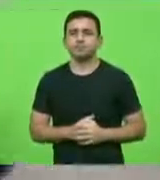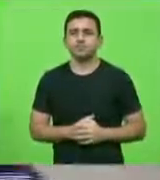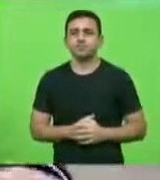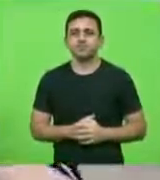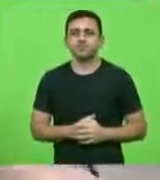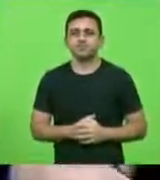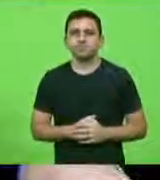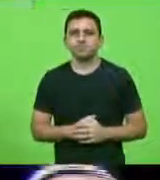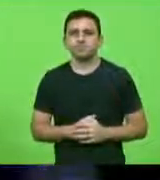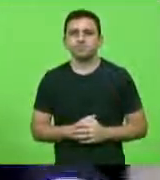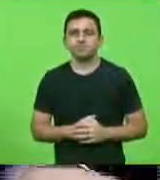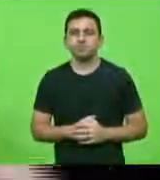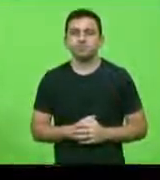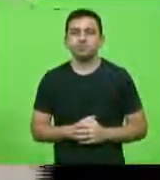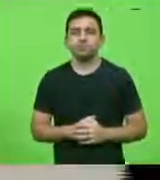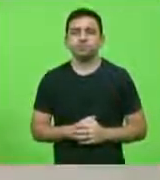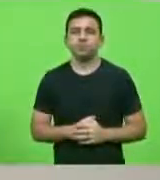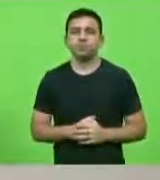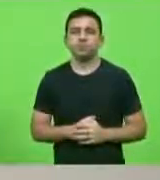Obrigado.